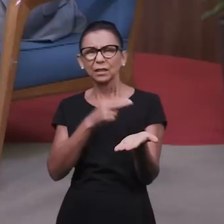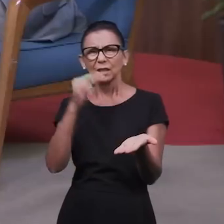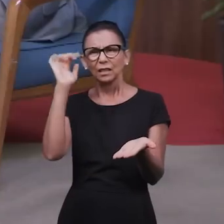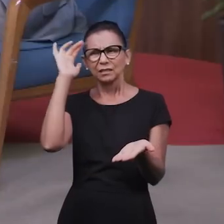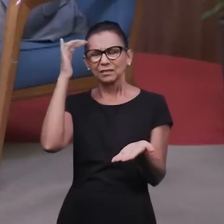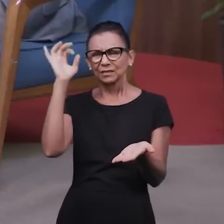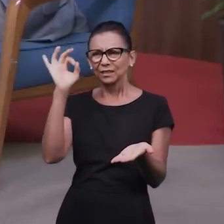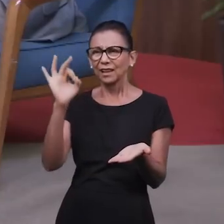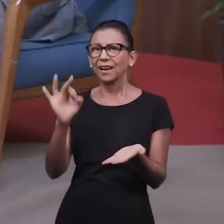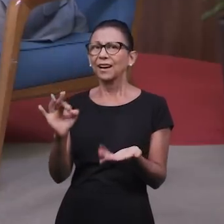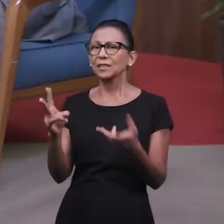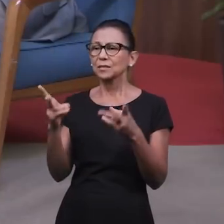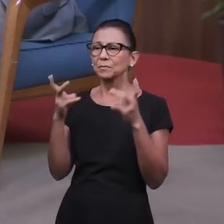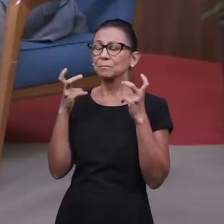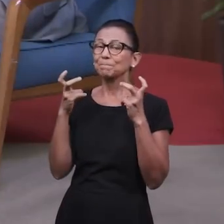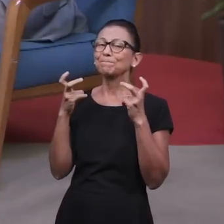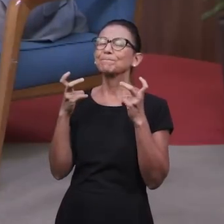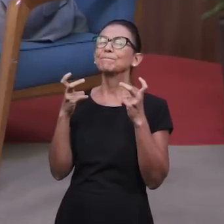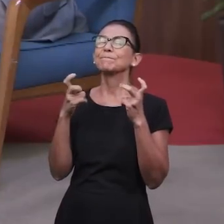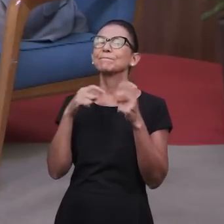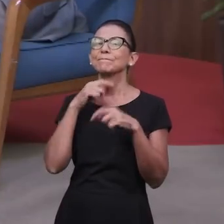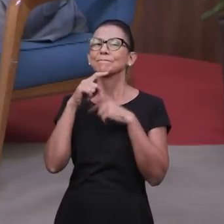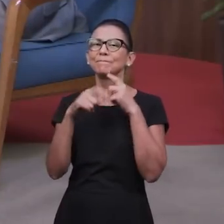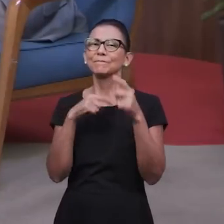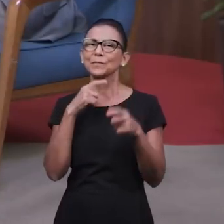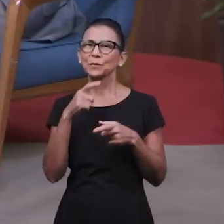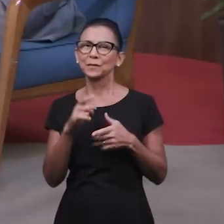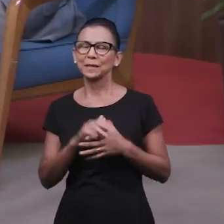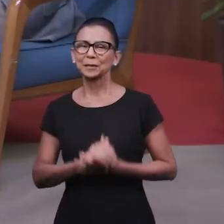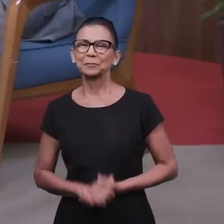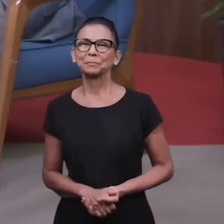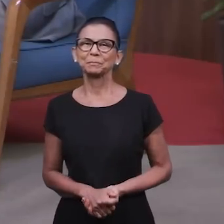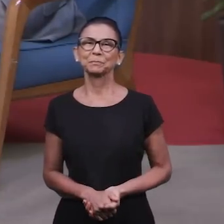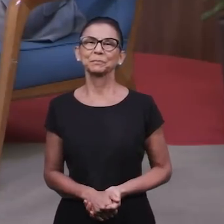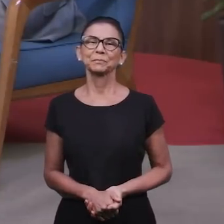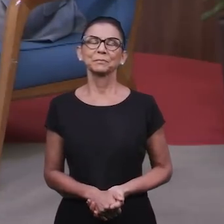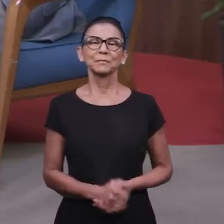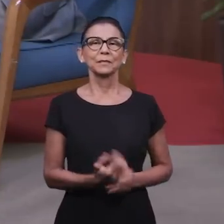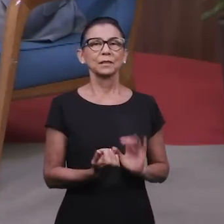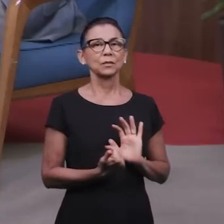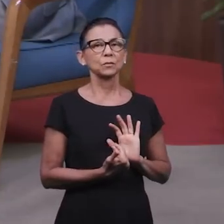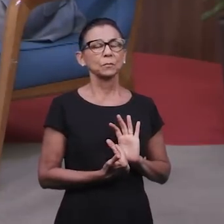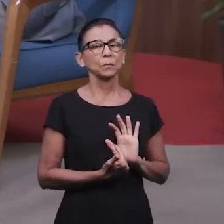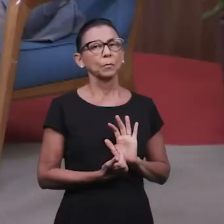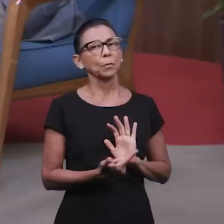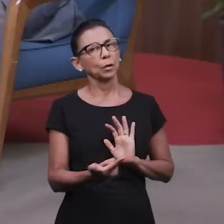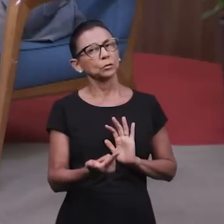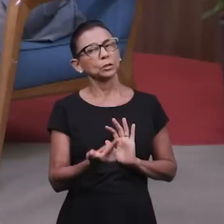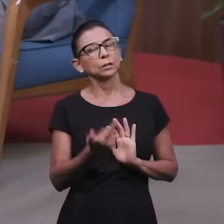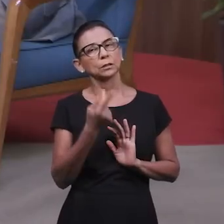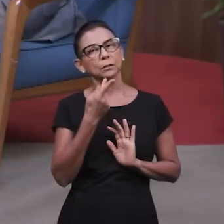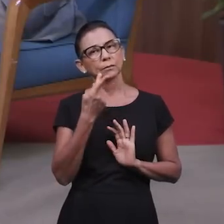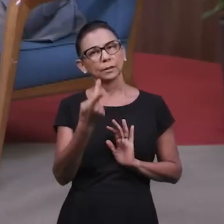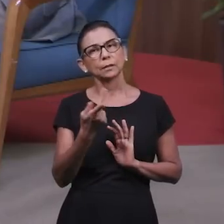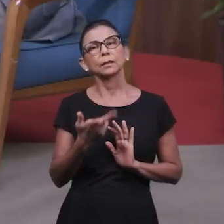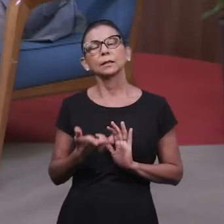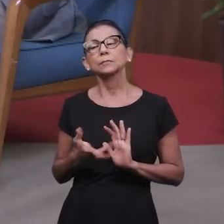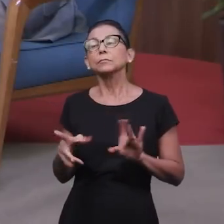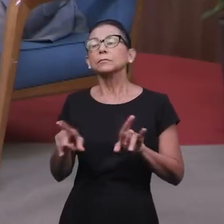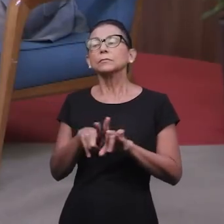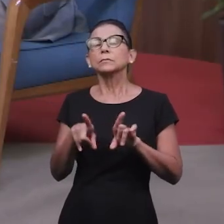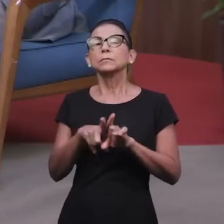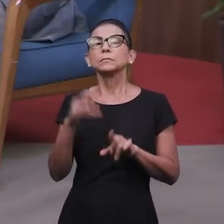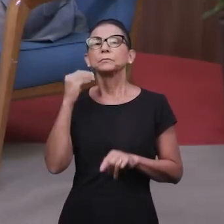entendeu, ou ela escreve. A gente percebe onde estão as dúvidas que a gente pode, e assim a gente pode abordar aqui e tirar essas dúvidas. E outra